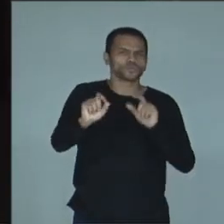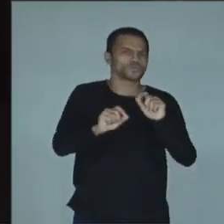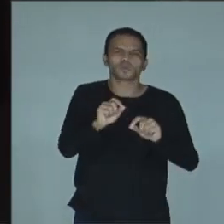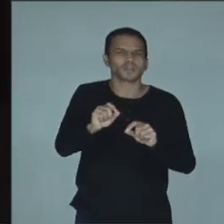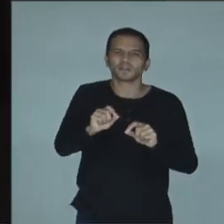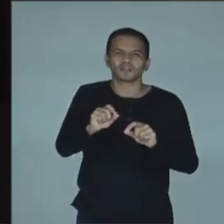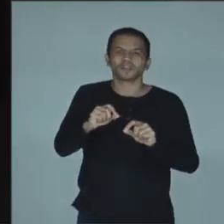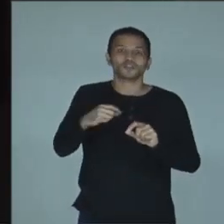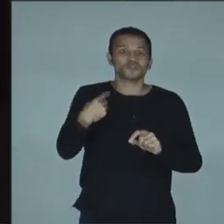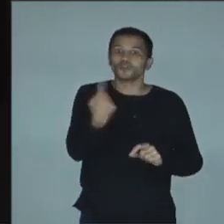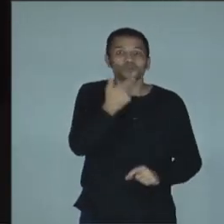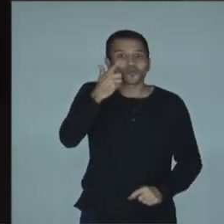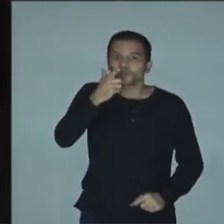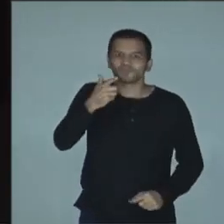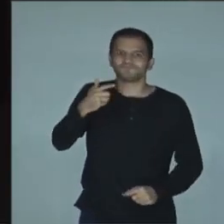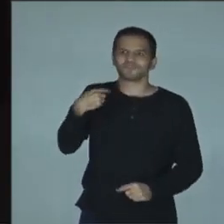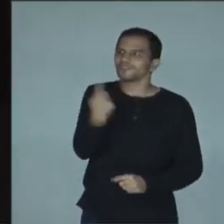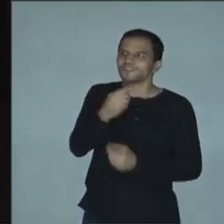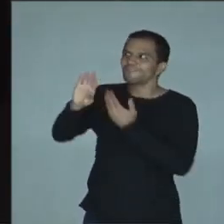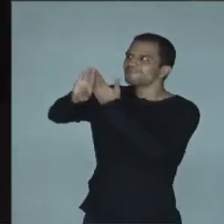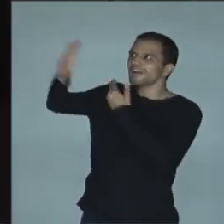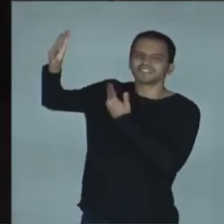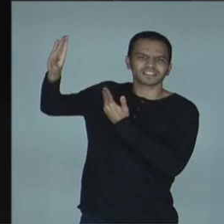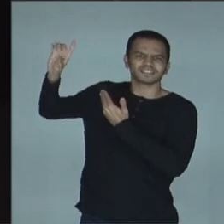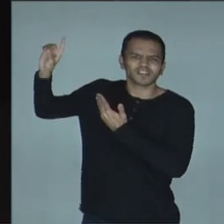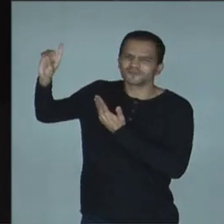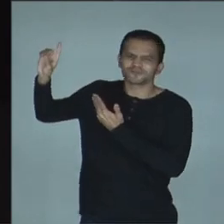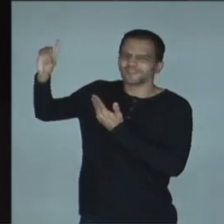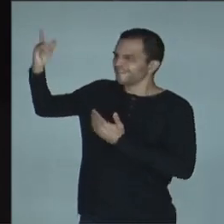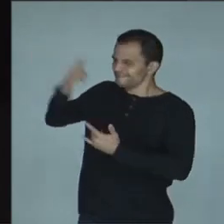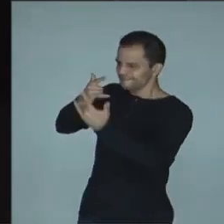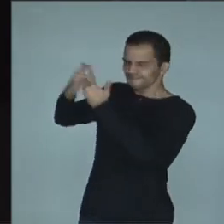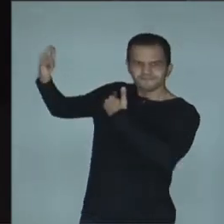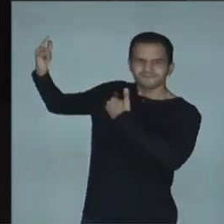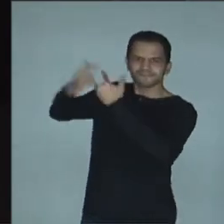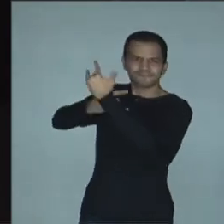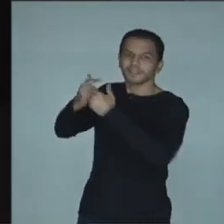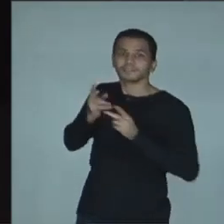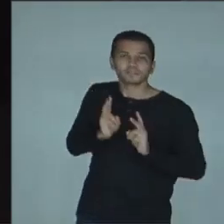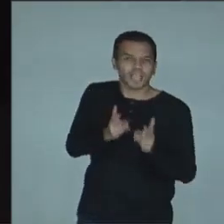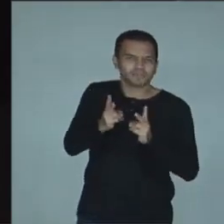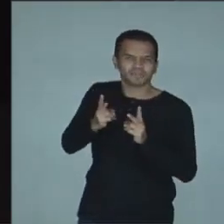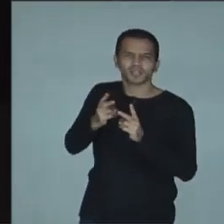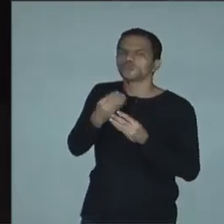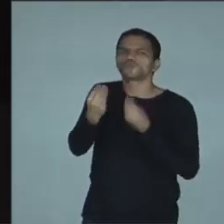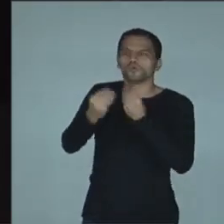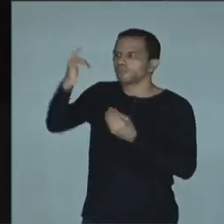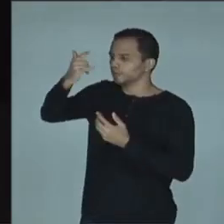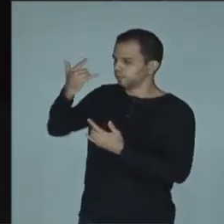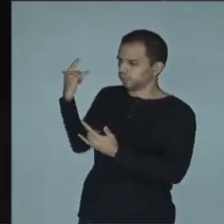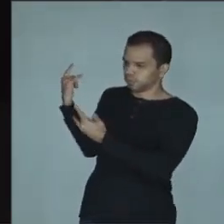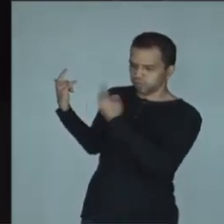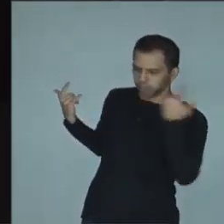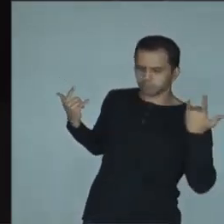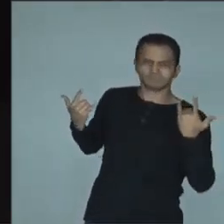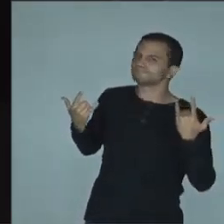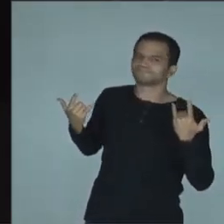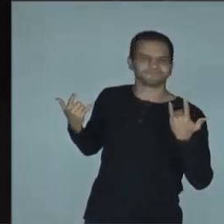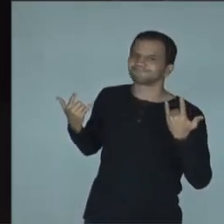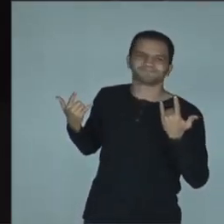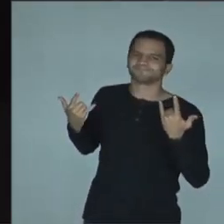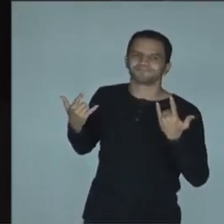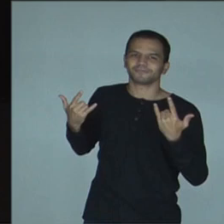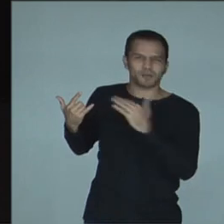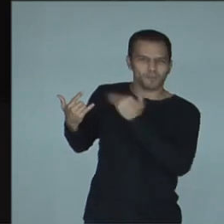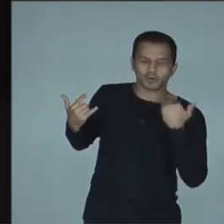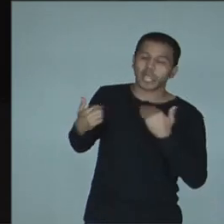nos separará do amor de Cristo Oi Negra falando olha nada nem a morte nos separar do